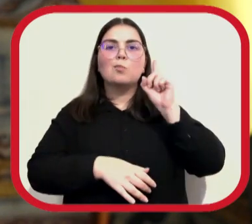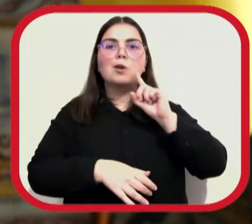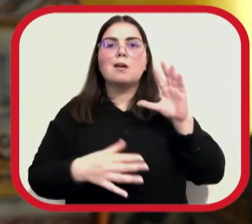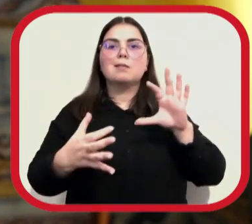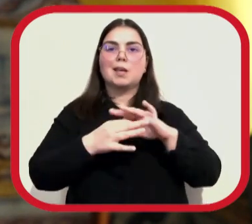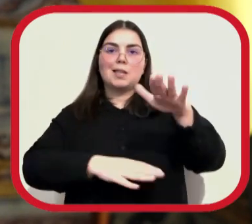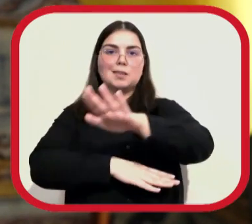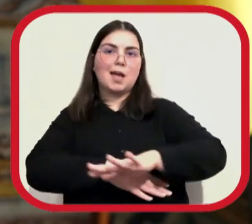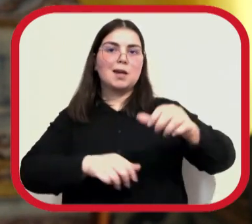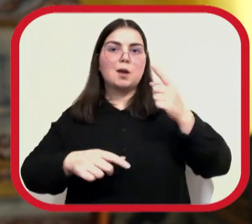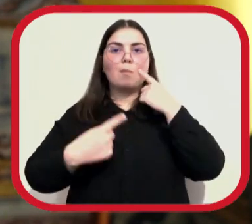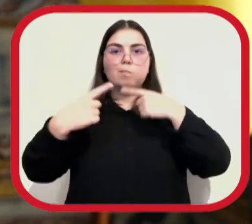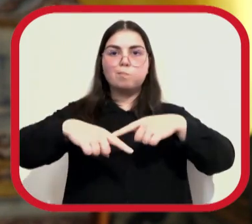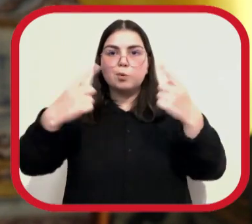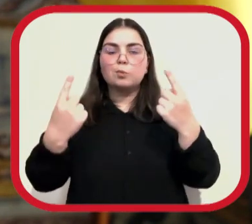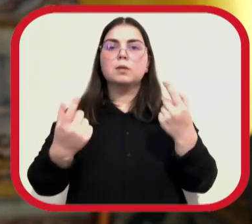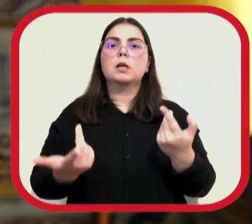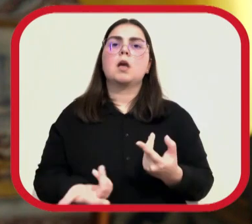importantes no referente ao espaço público,